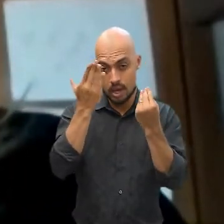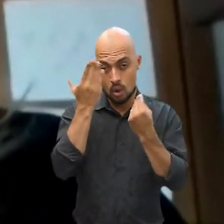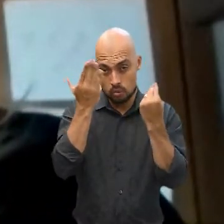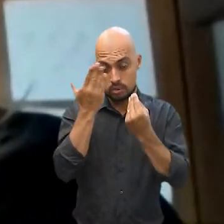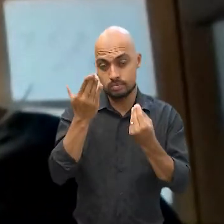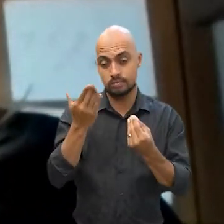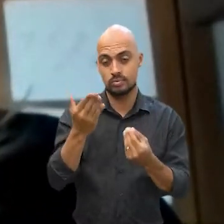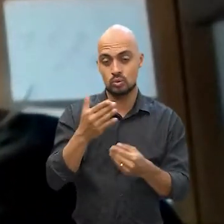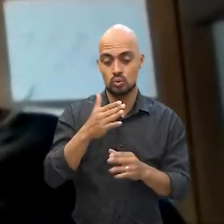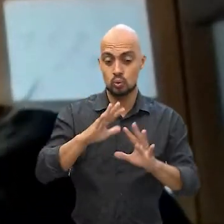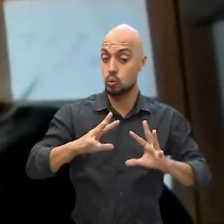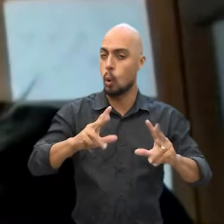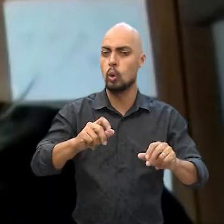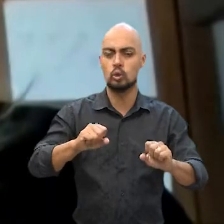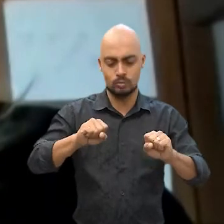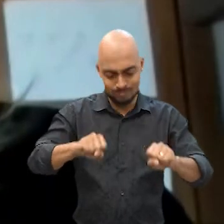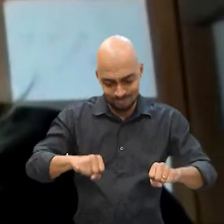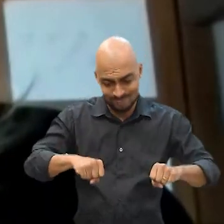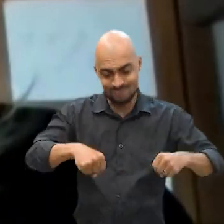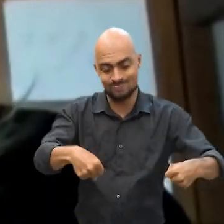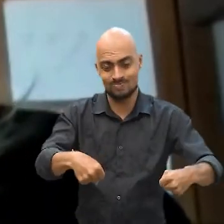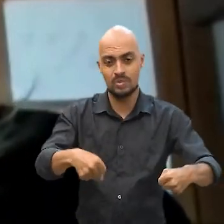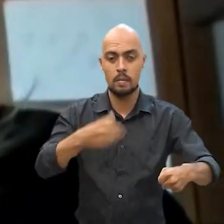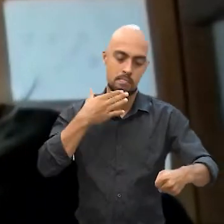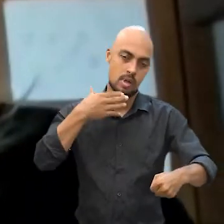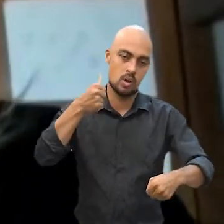melhor dela, né? Mas que